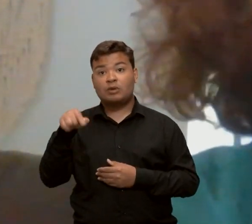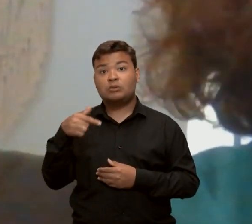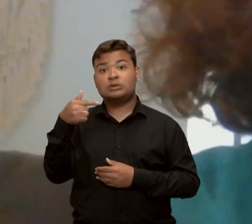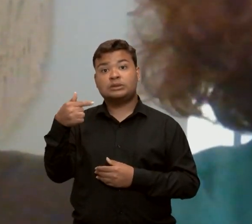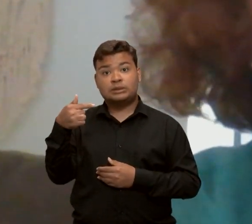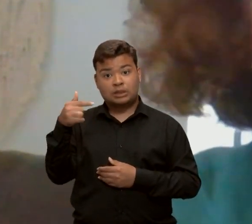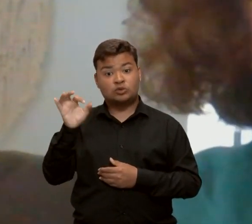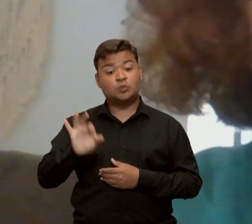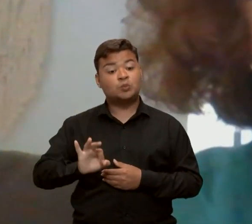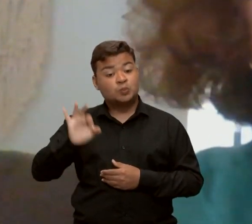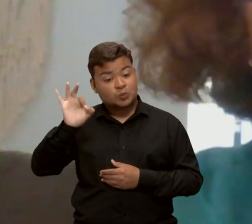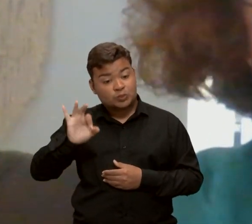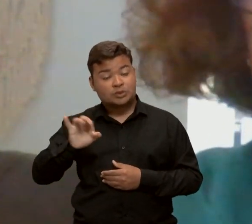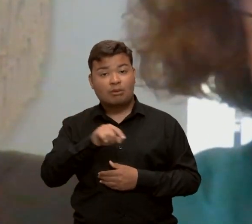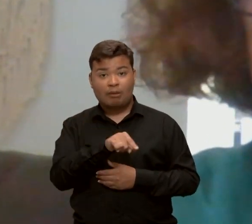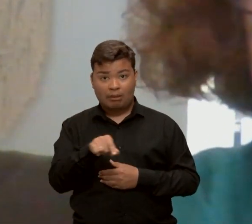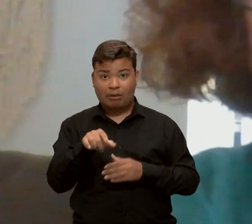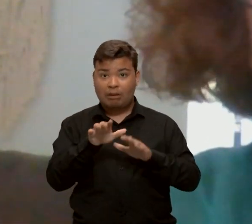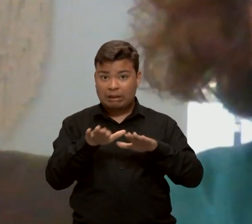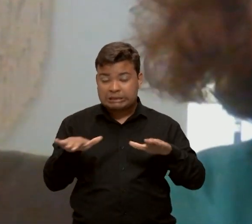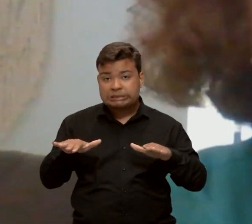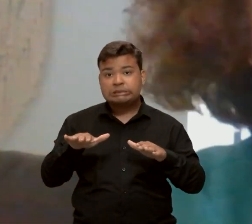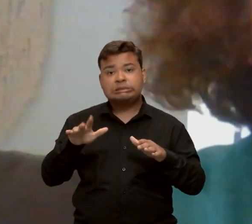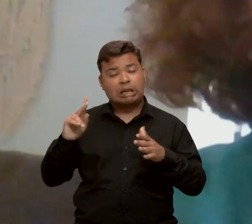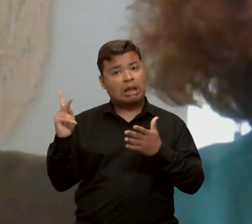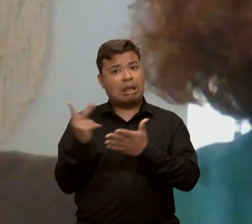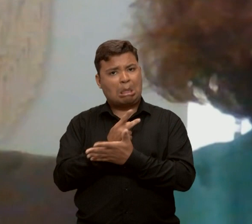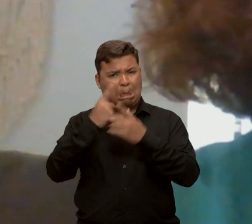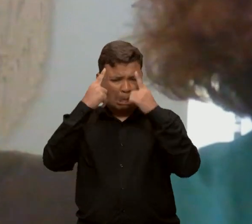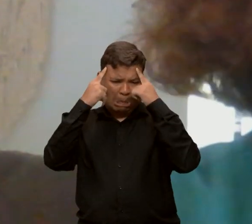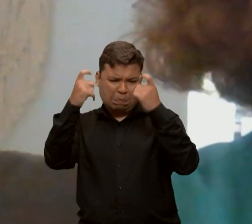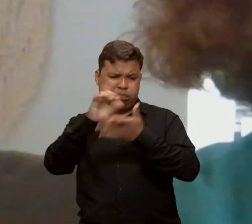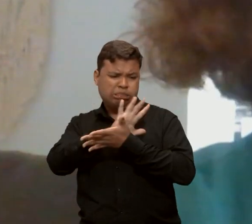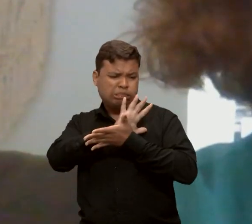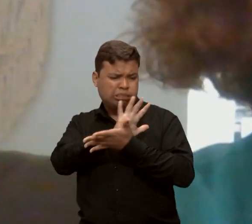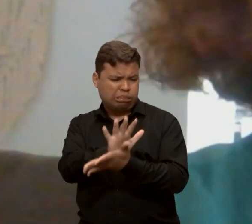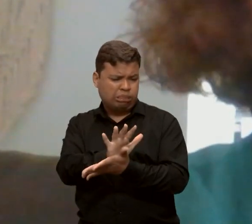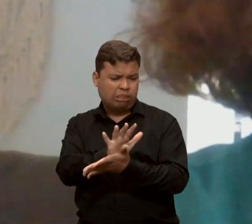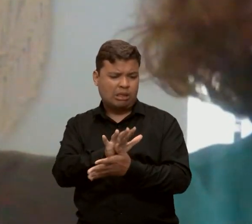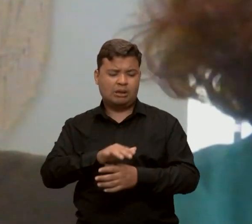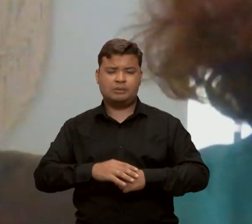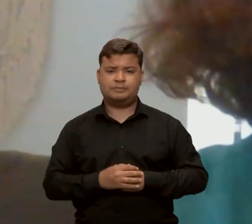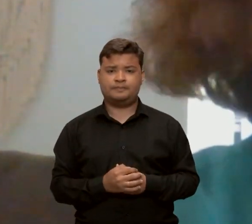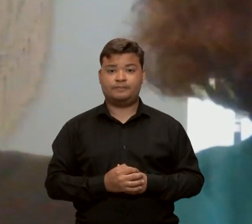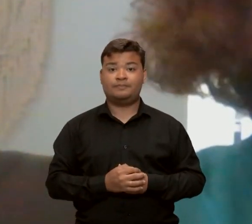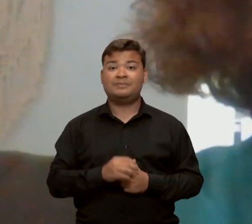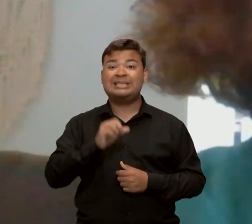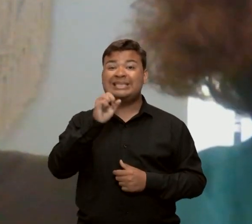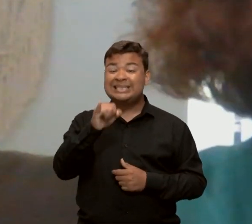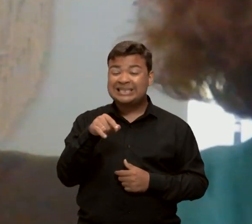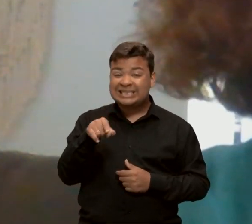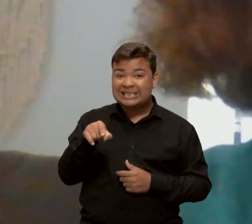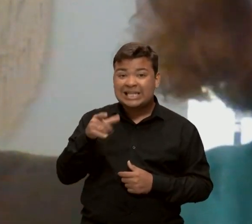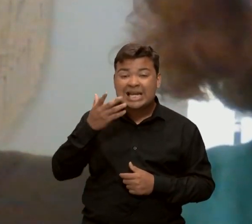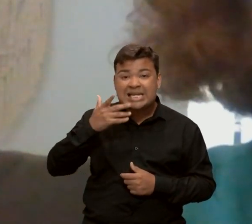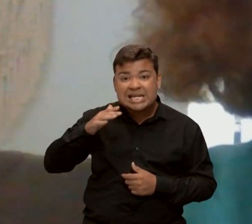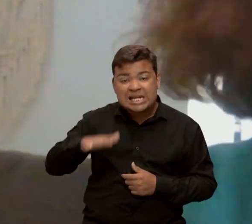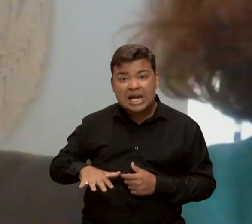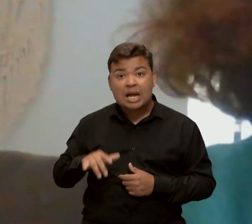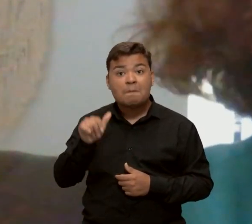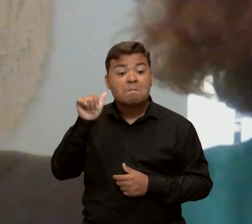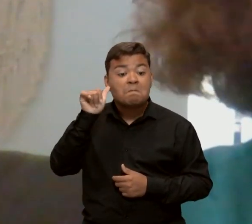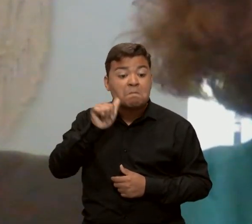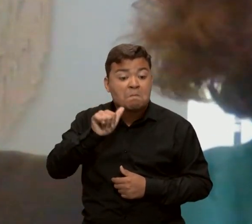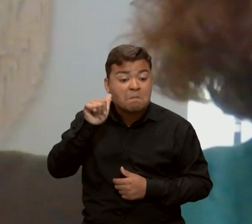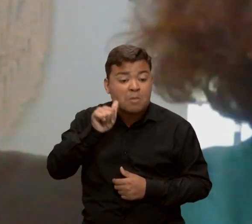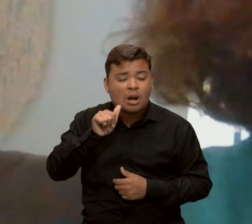31,7% de chance de sofrer violência. Se essa criança for uma menina, for uma mulher,